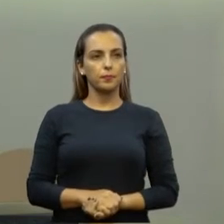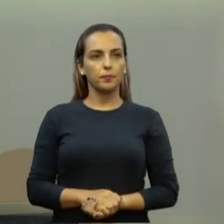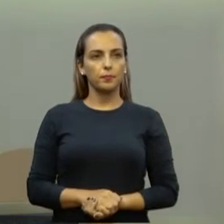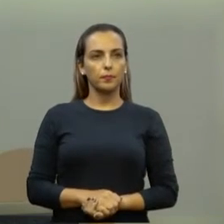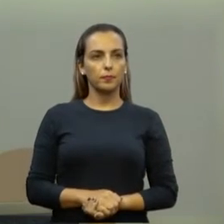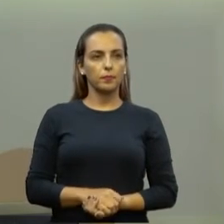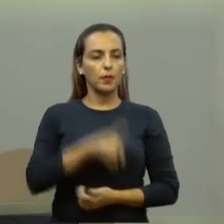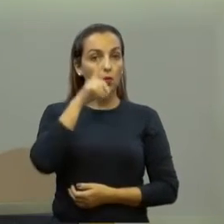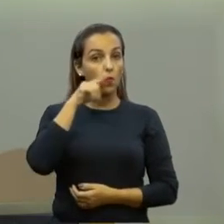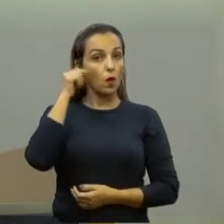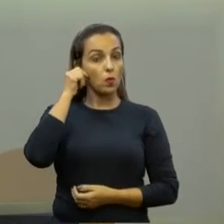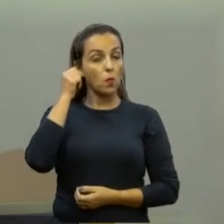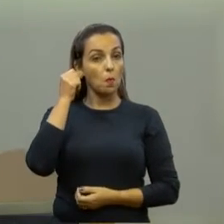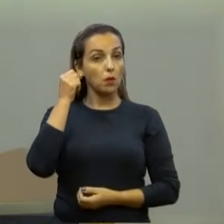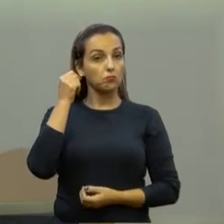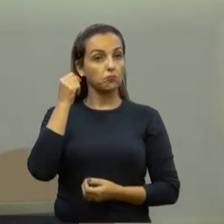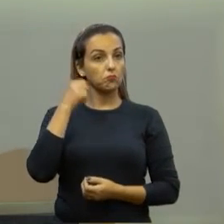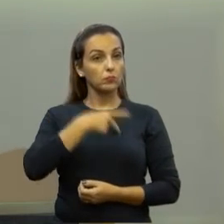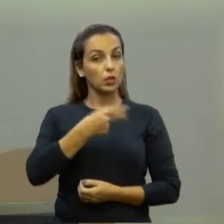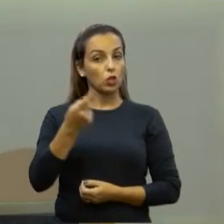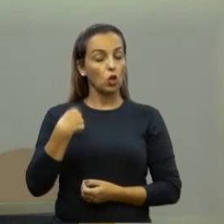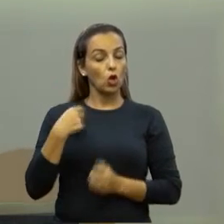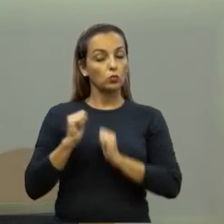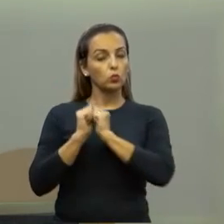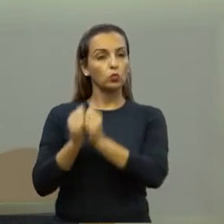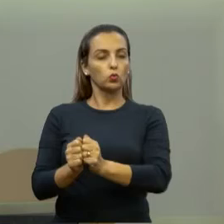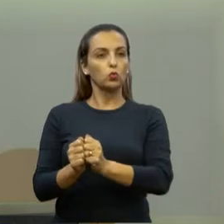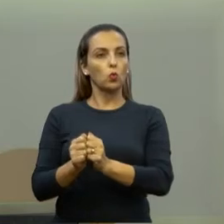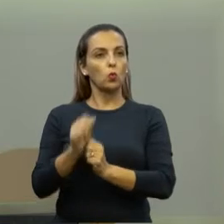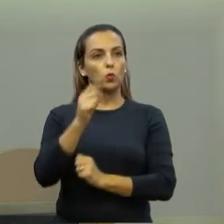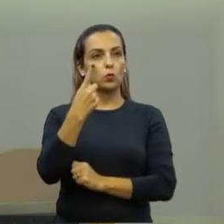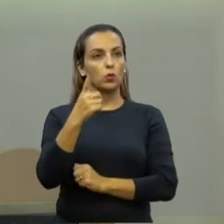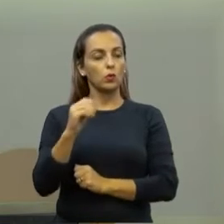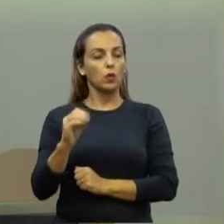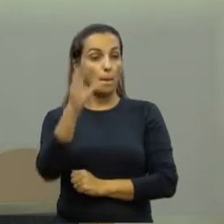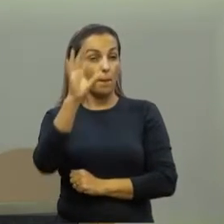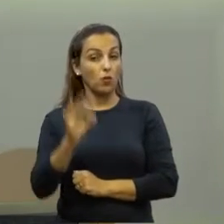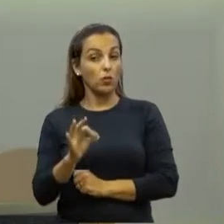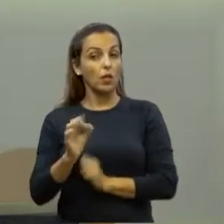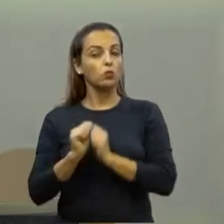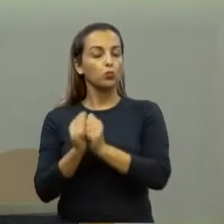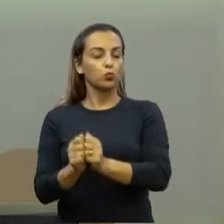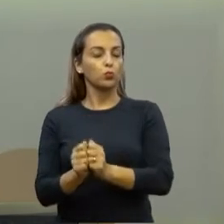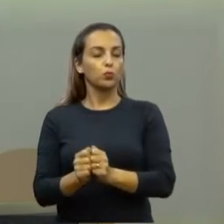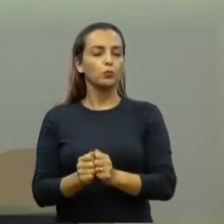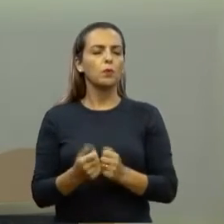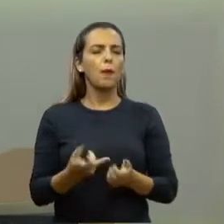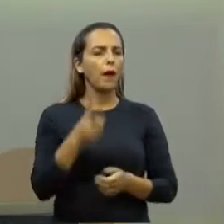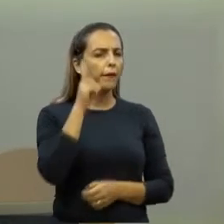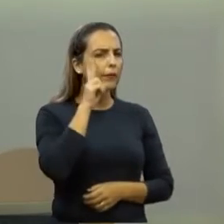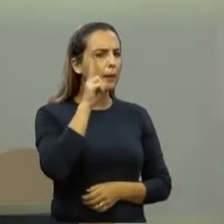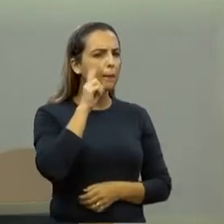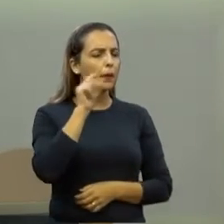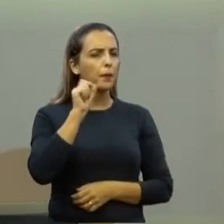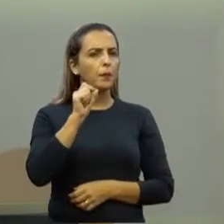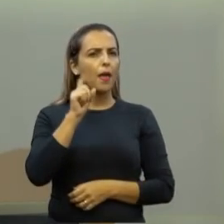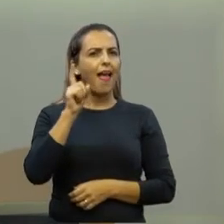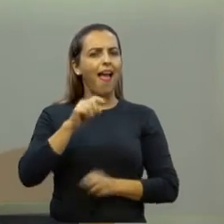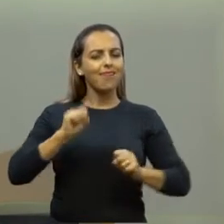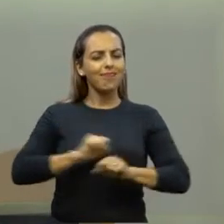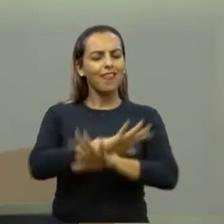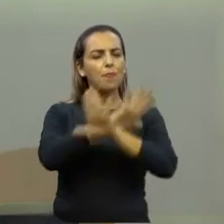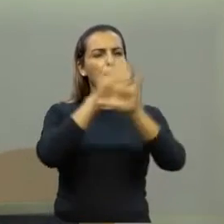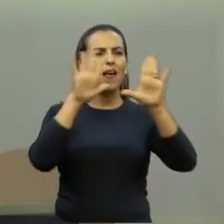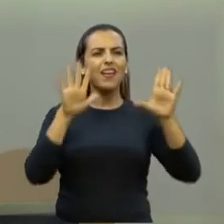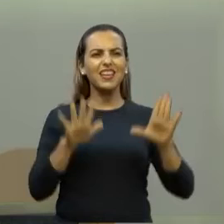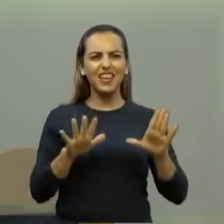aluna favorável estamos junto com servidores sem por cento não dá para encarar aí eu venho aqui lembrar o seguinte quando se fala em